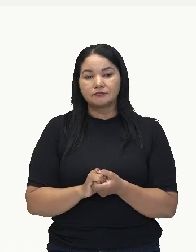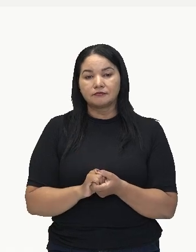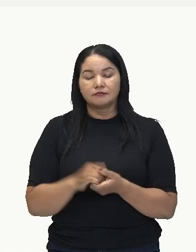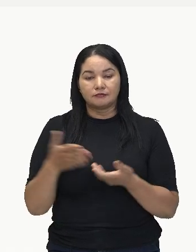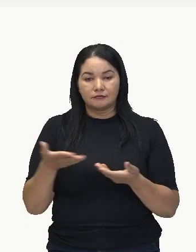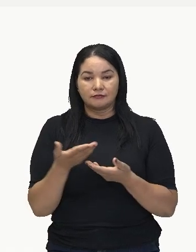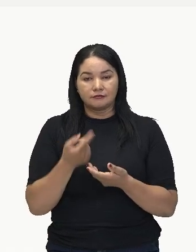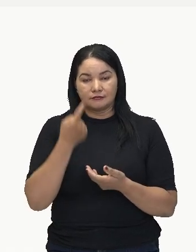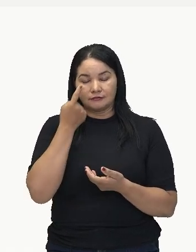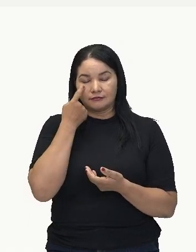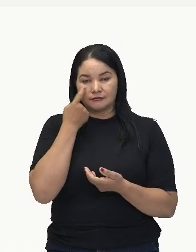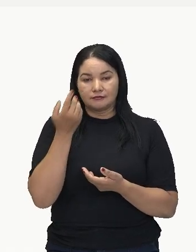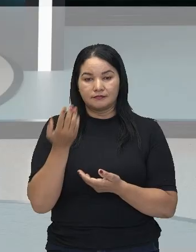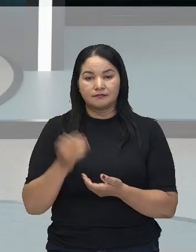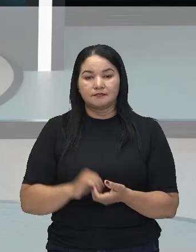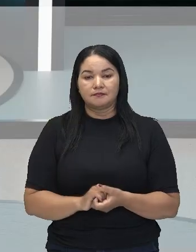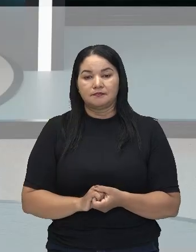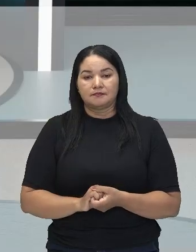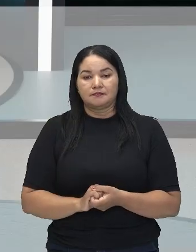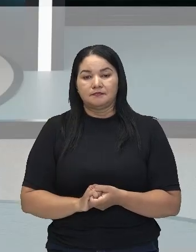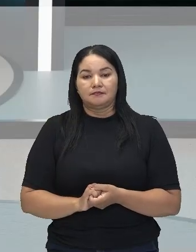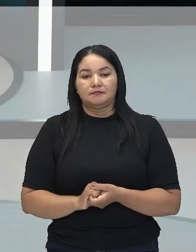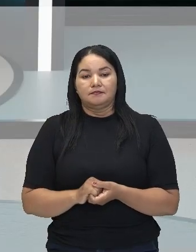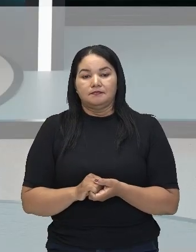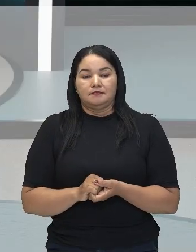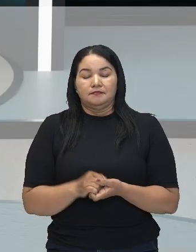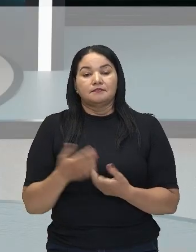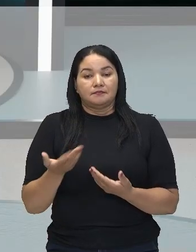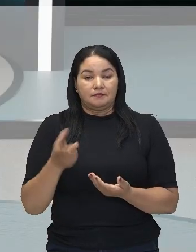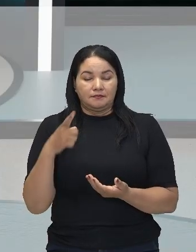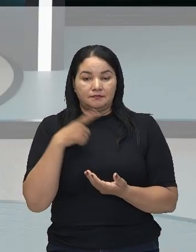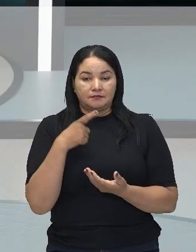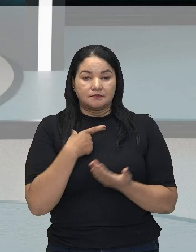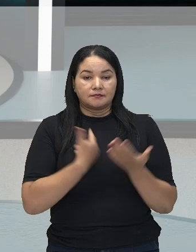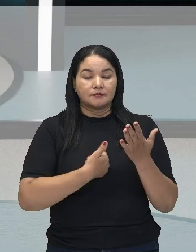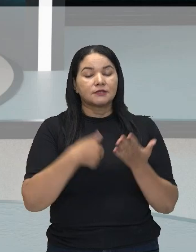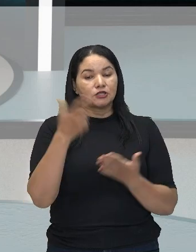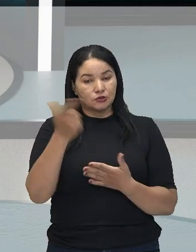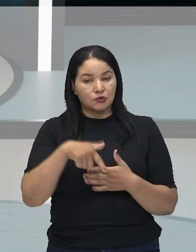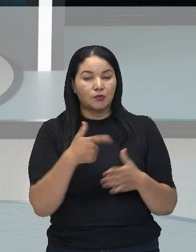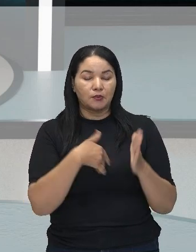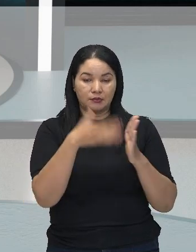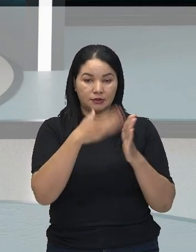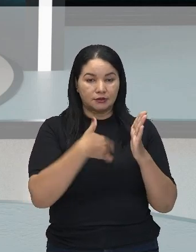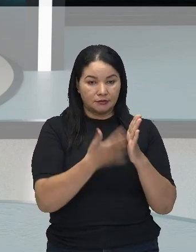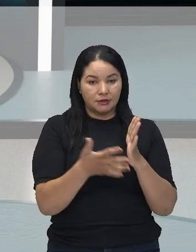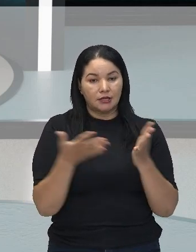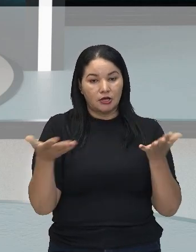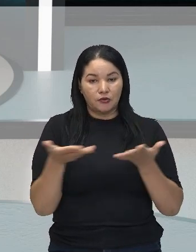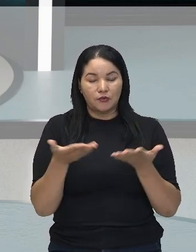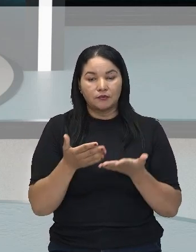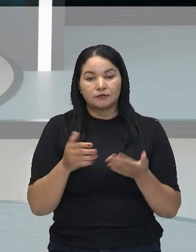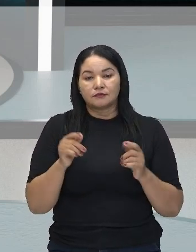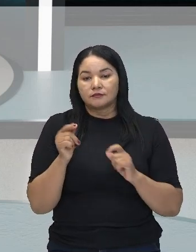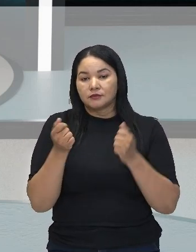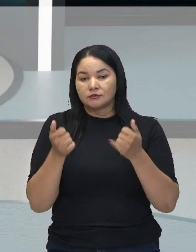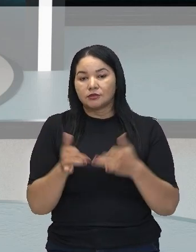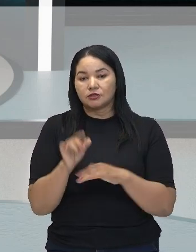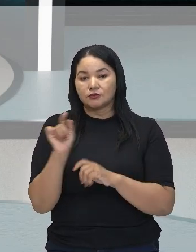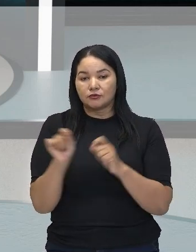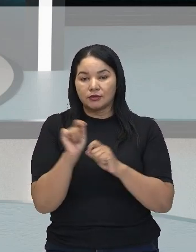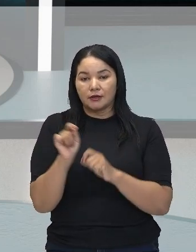discurso? Vejamos aqui comigo, por favor. Nós temos aqui, voltamos de novo ao quadro, só que agora, vejam, com o